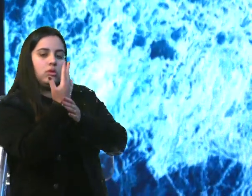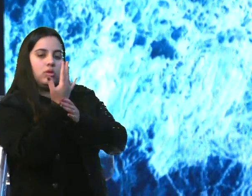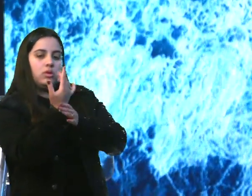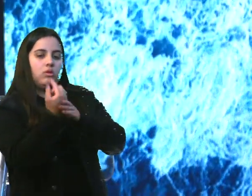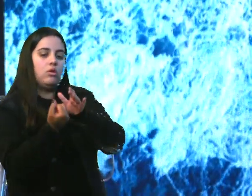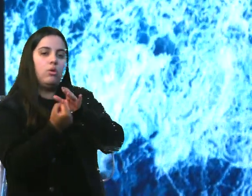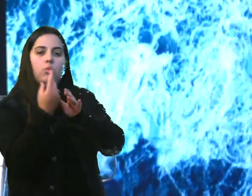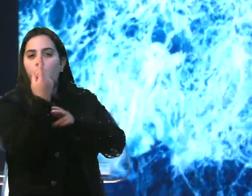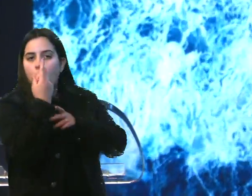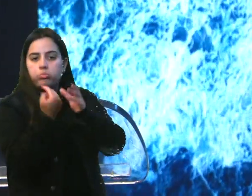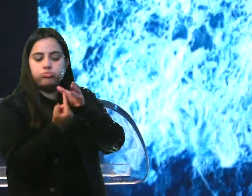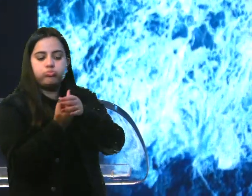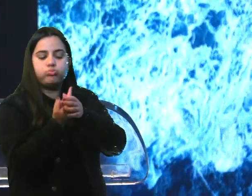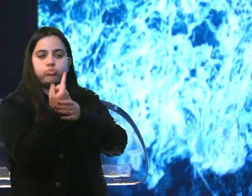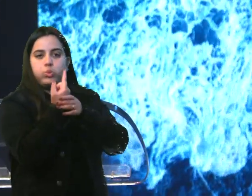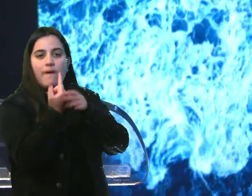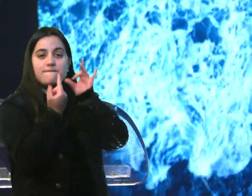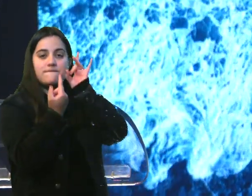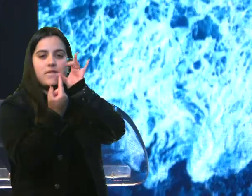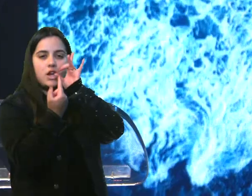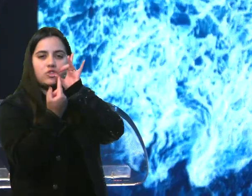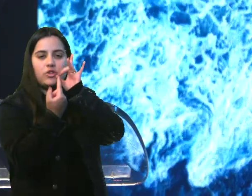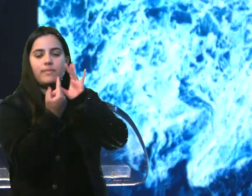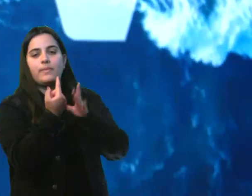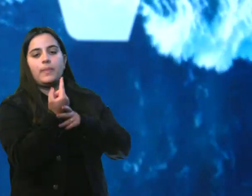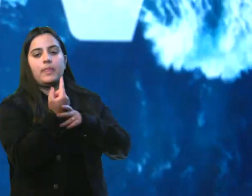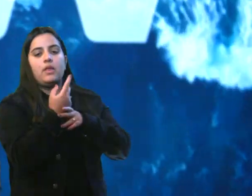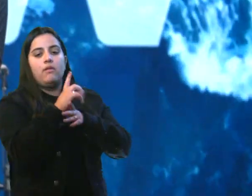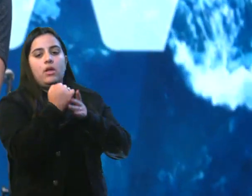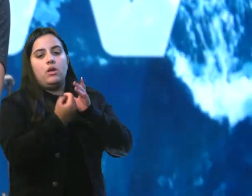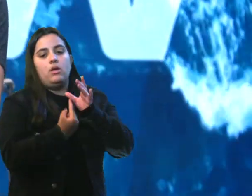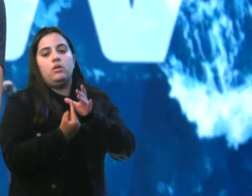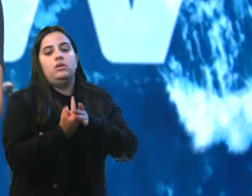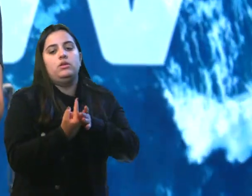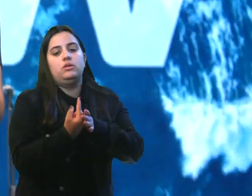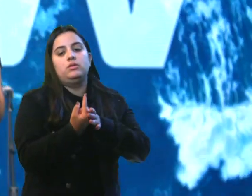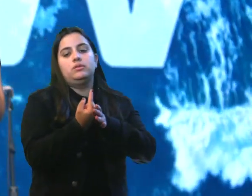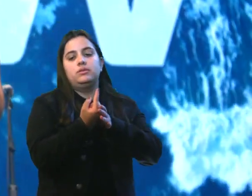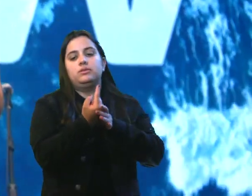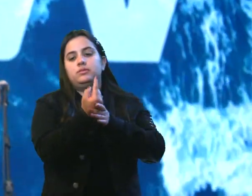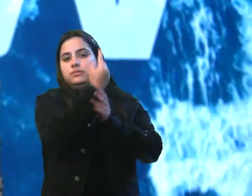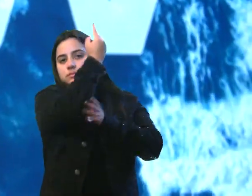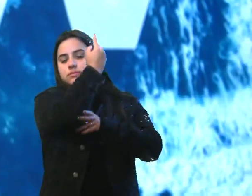cabinho primeiro, verde. E ele vai saindo.